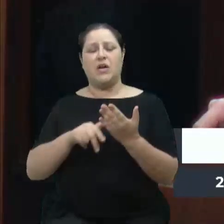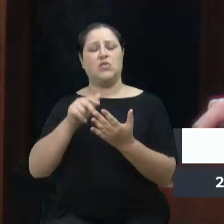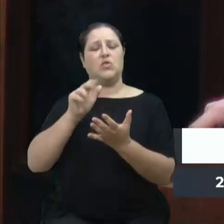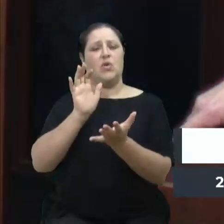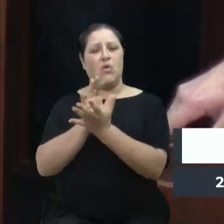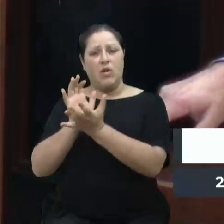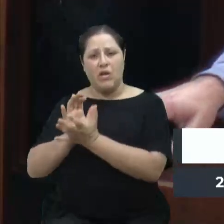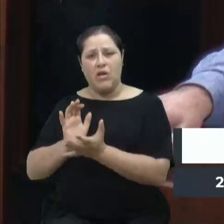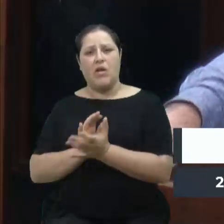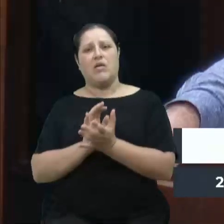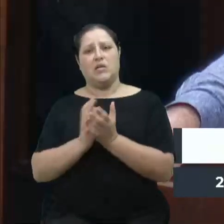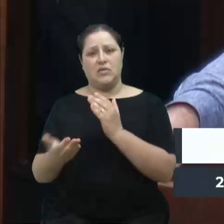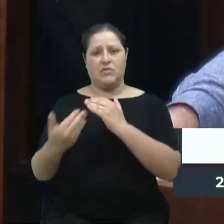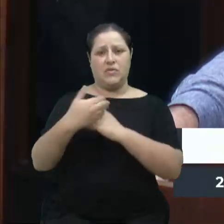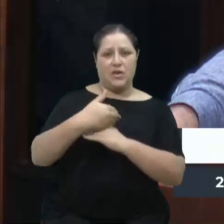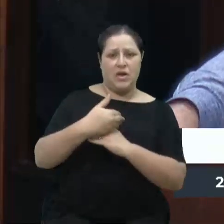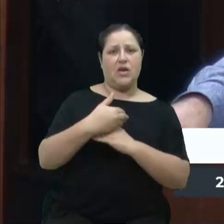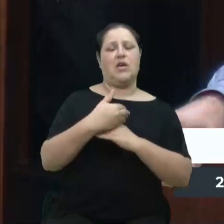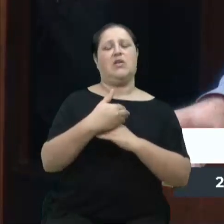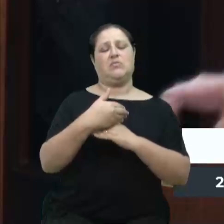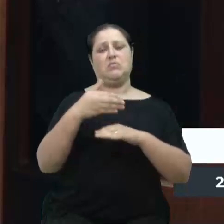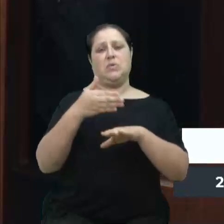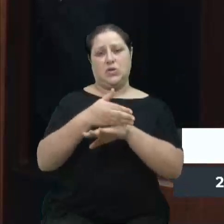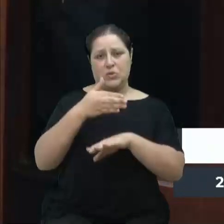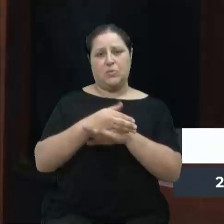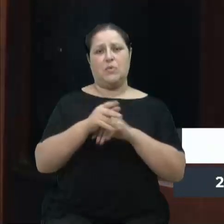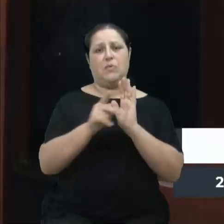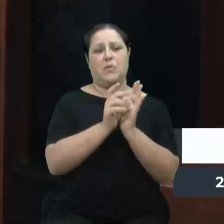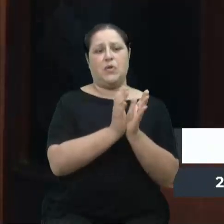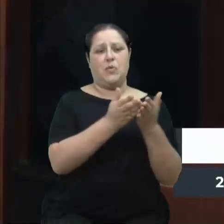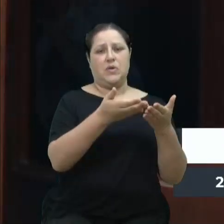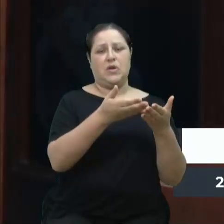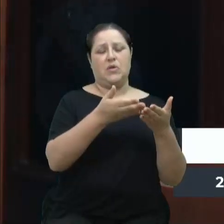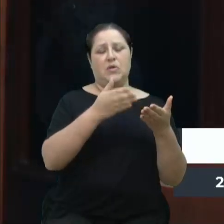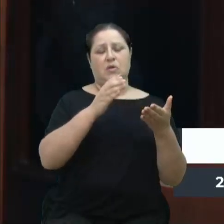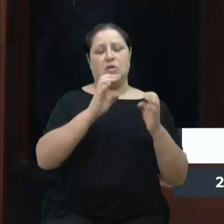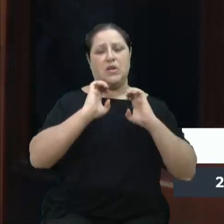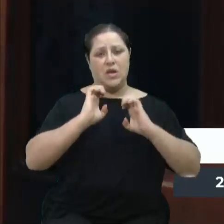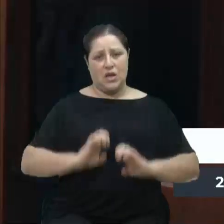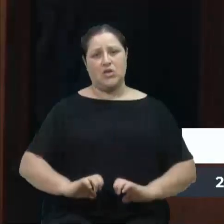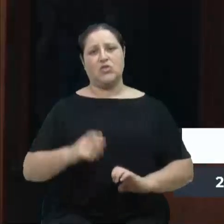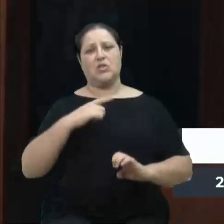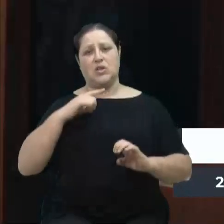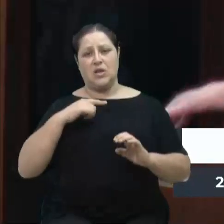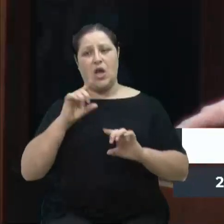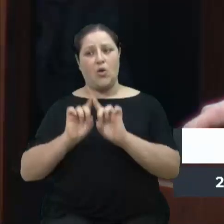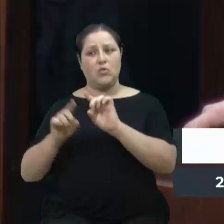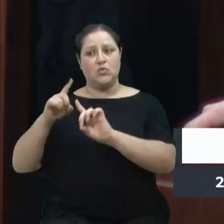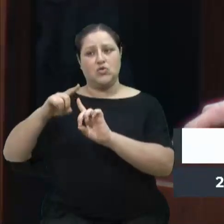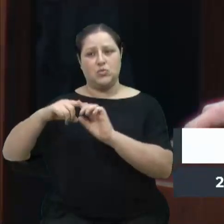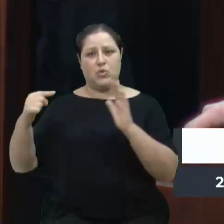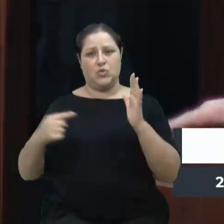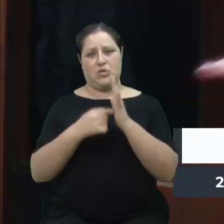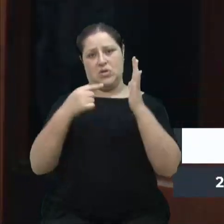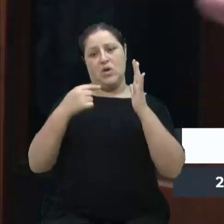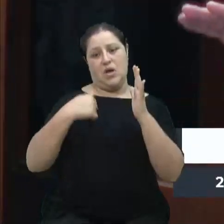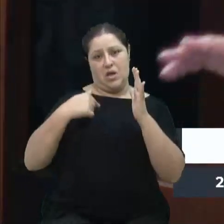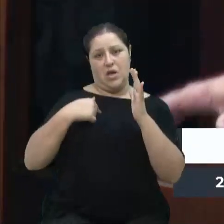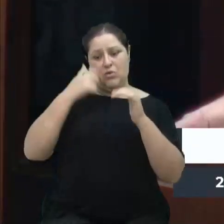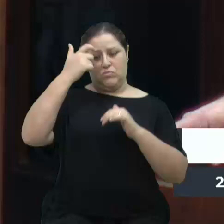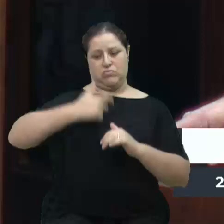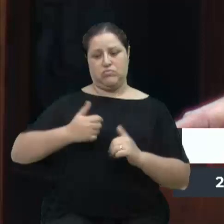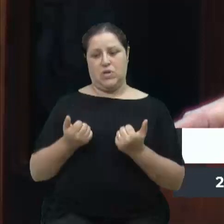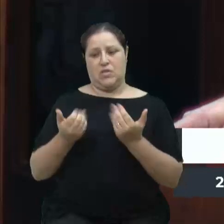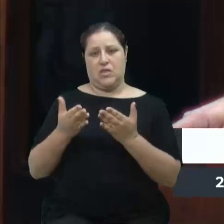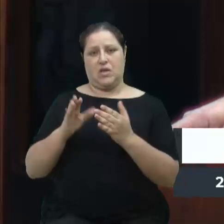tendo algum tipo de acusação e que esse parlamentar garantiu o amplo direito de defesa, o que